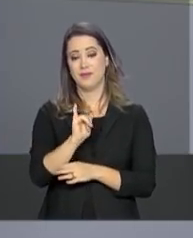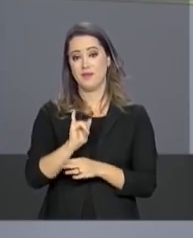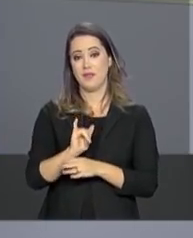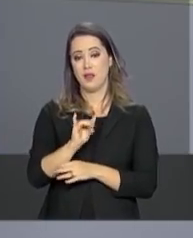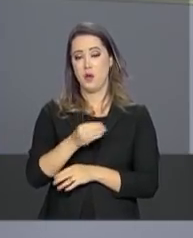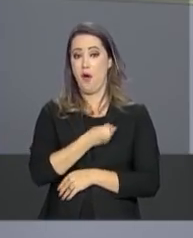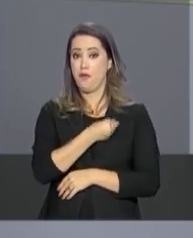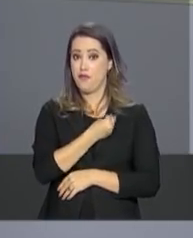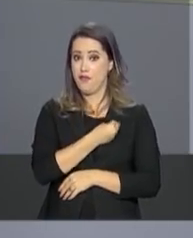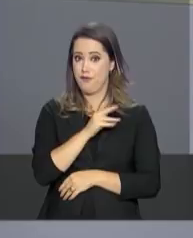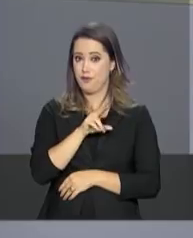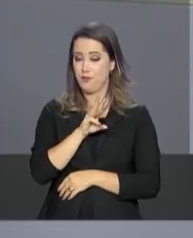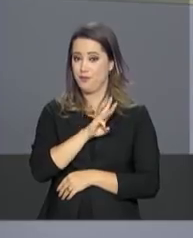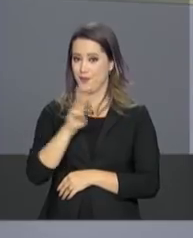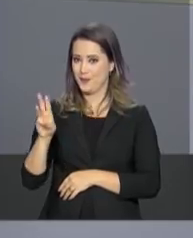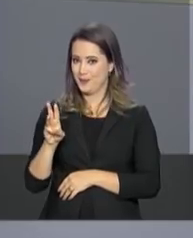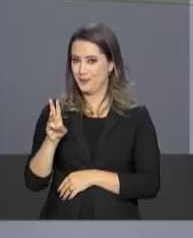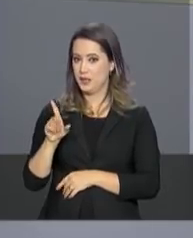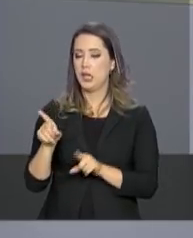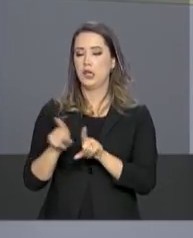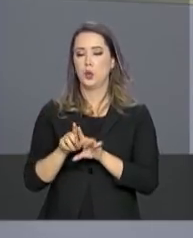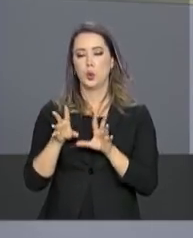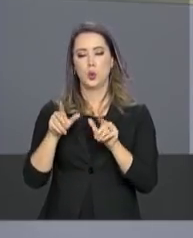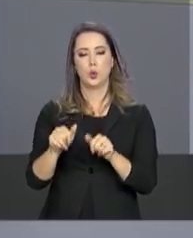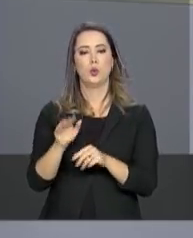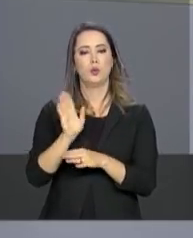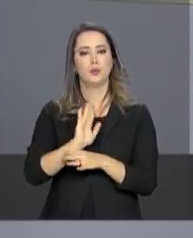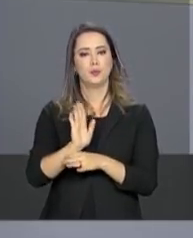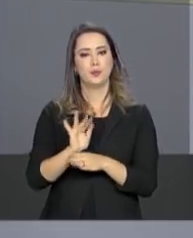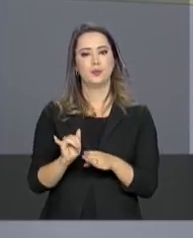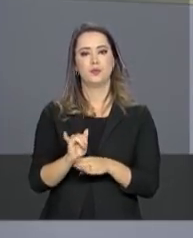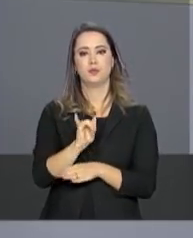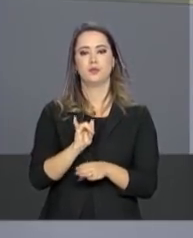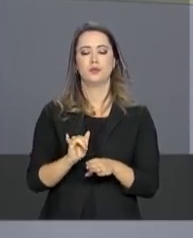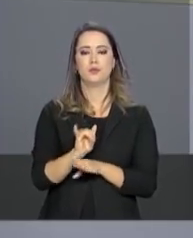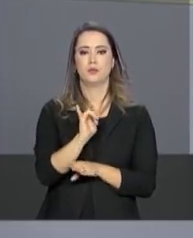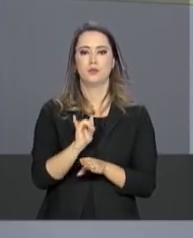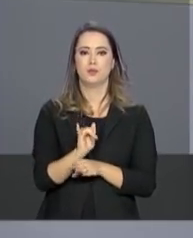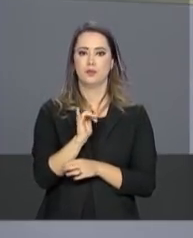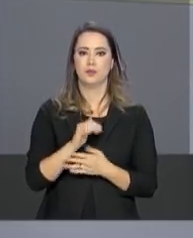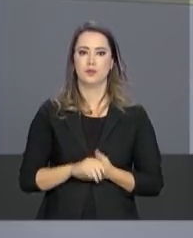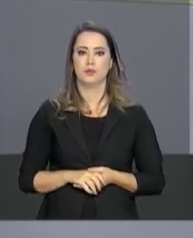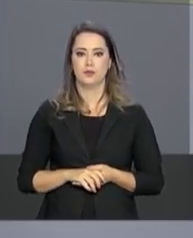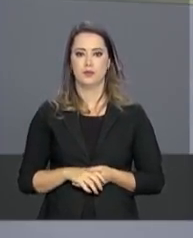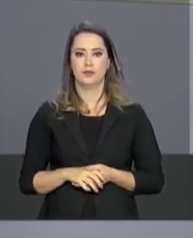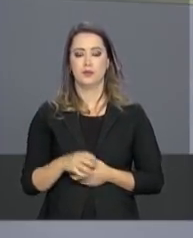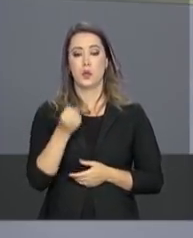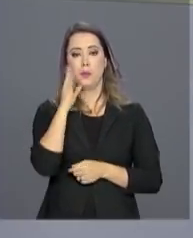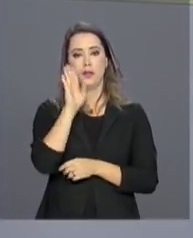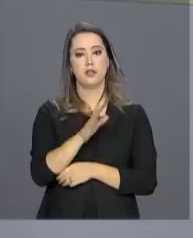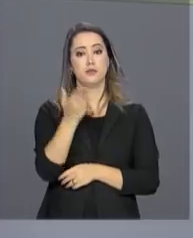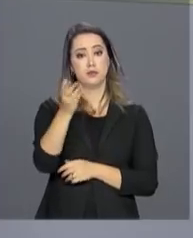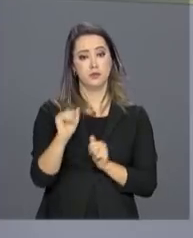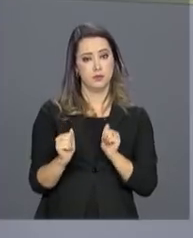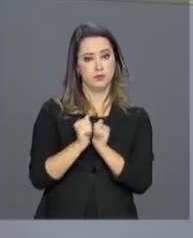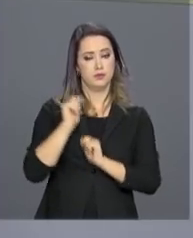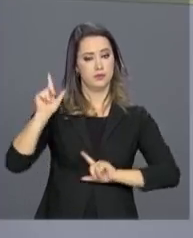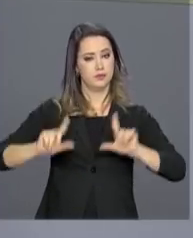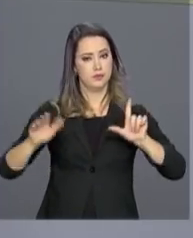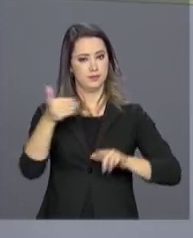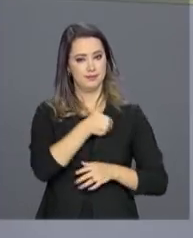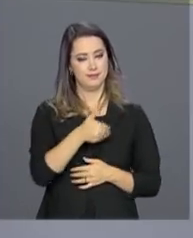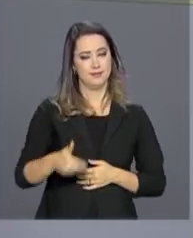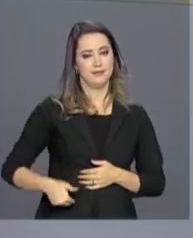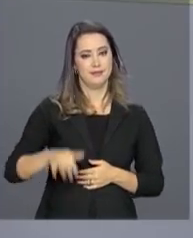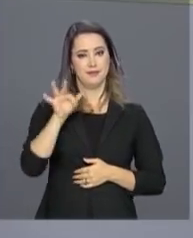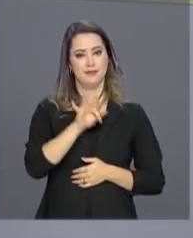site da npr na internet e todas as reportagens estão disponíveis em nosso canal no youtube uma ótima tarde pra você continue com a gente